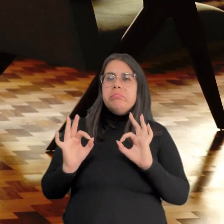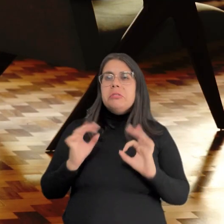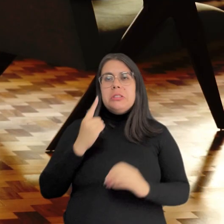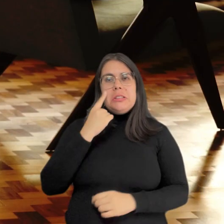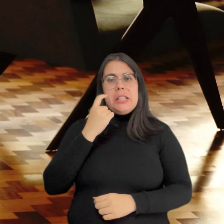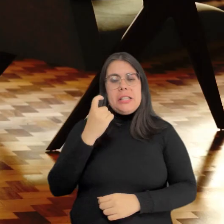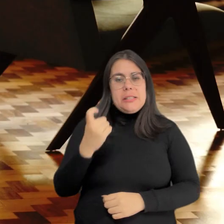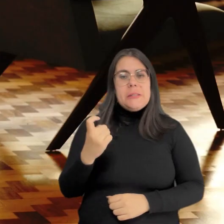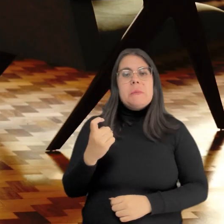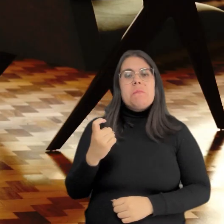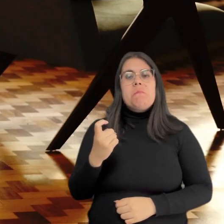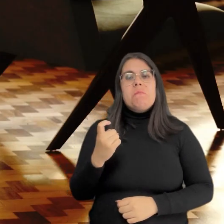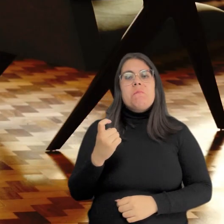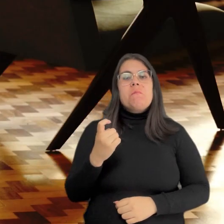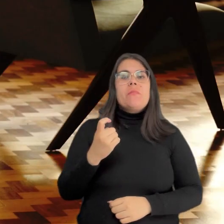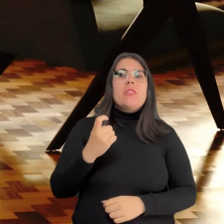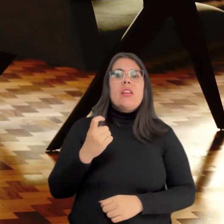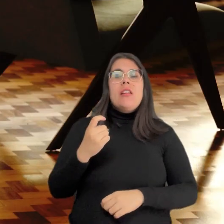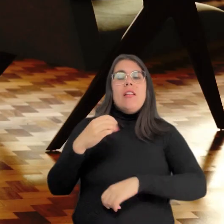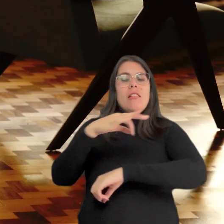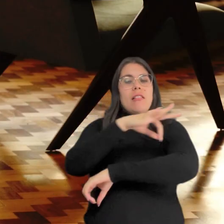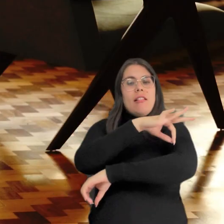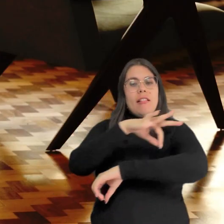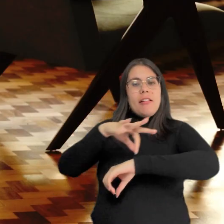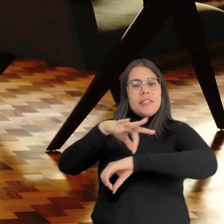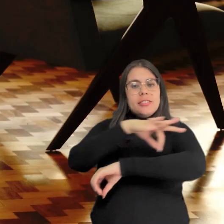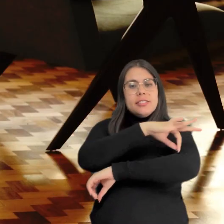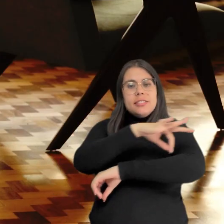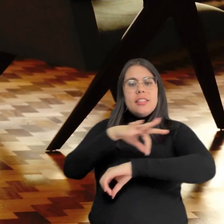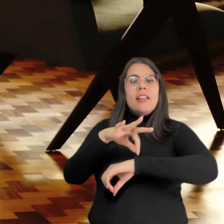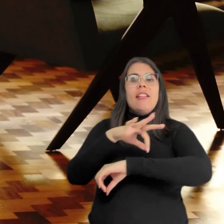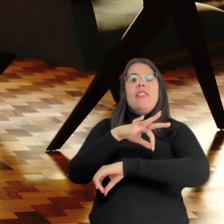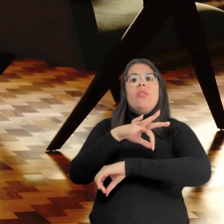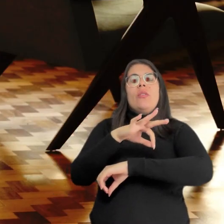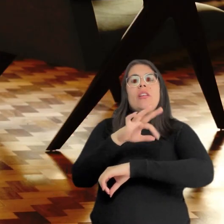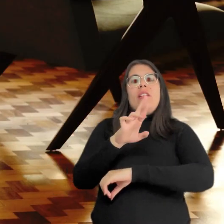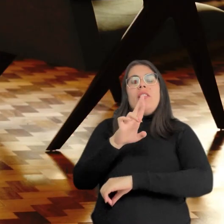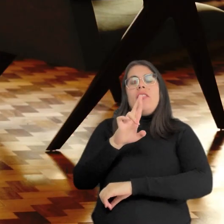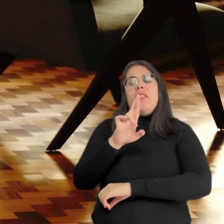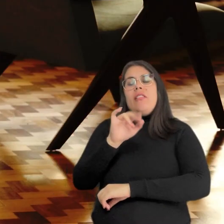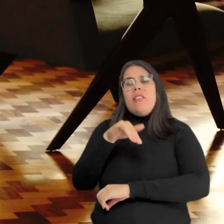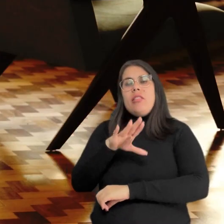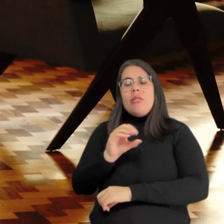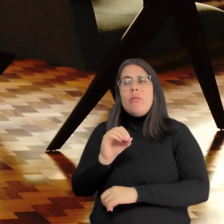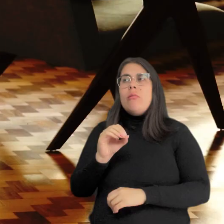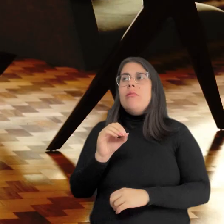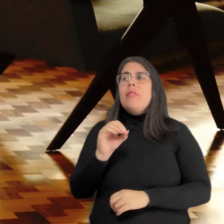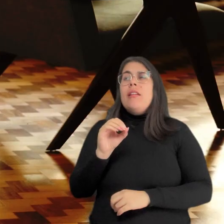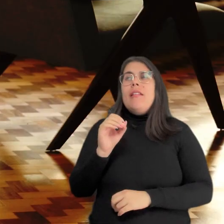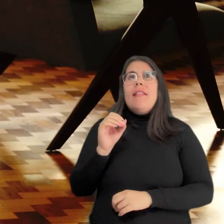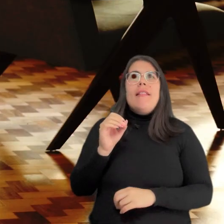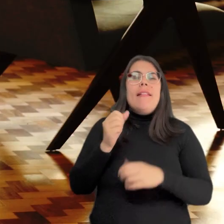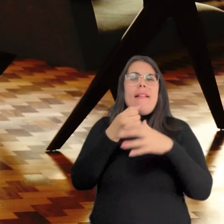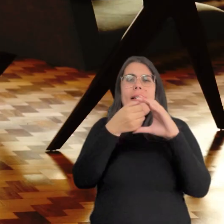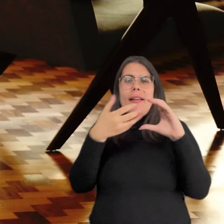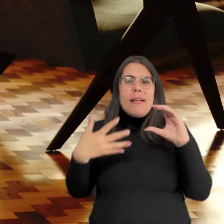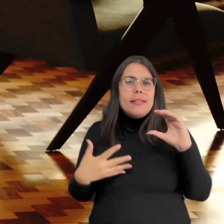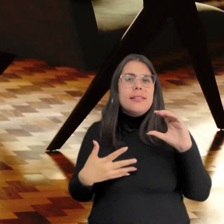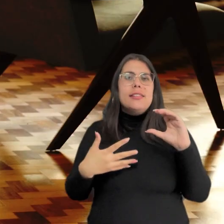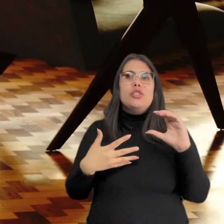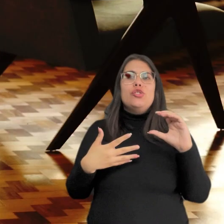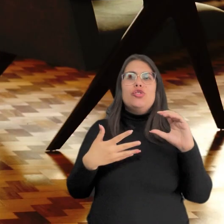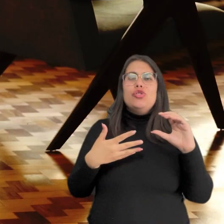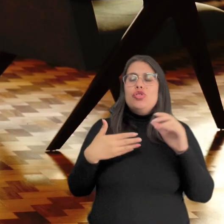que pesquisava essa característica construtiva da